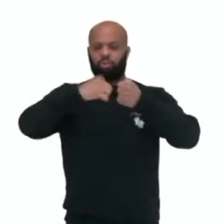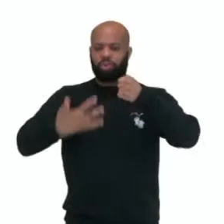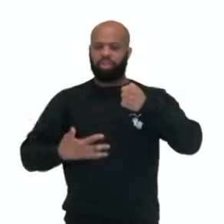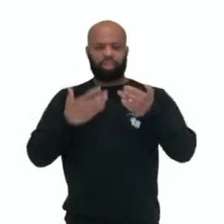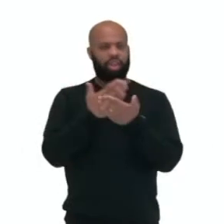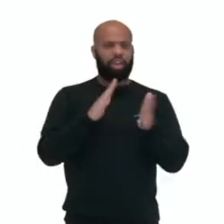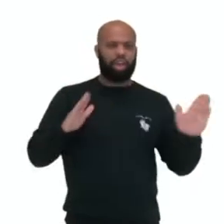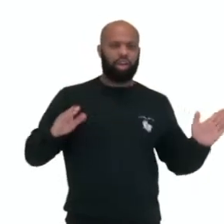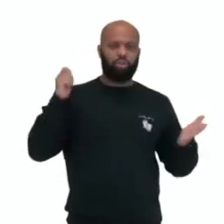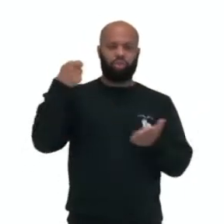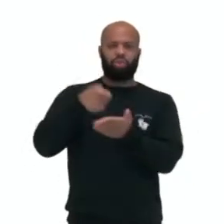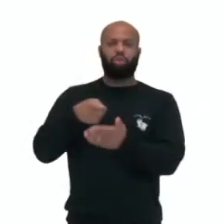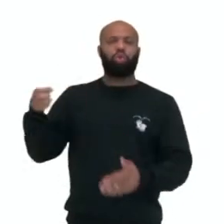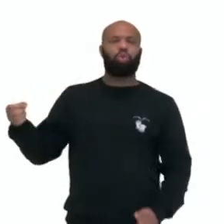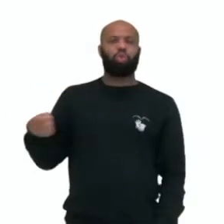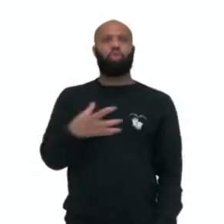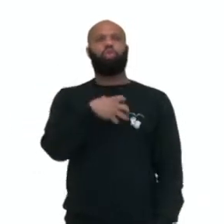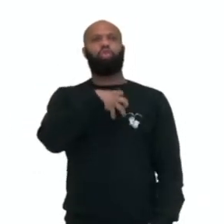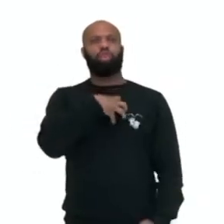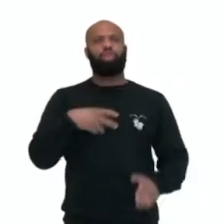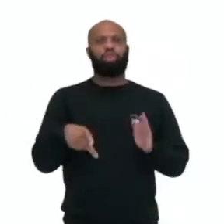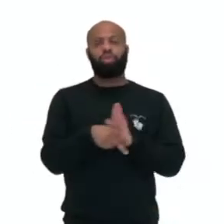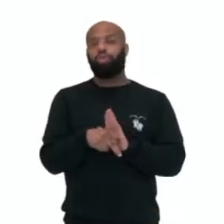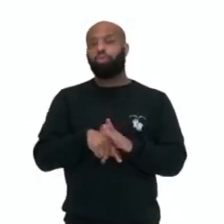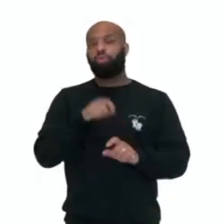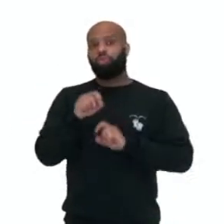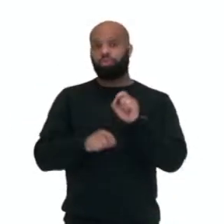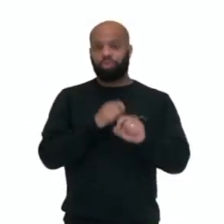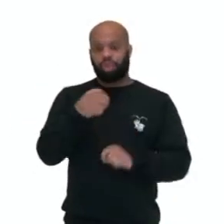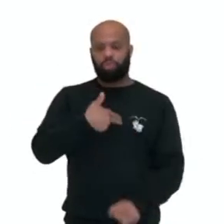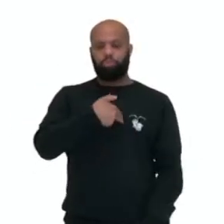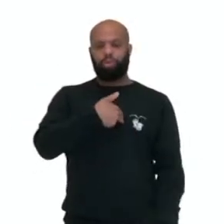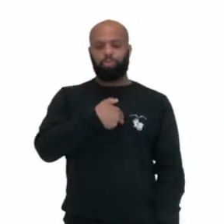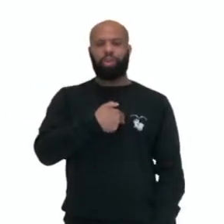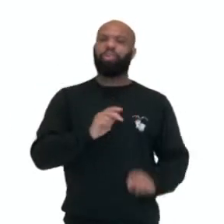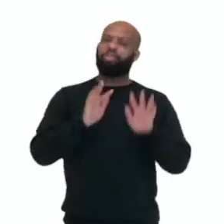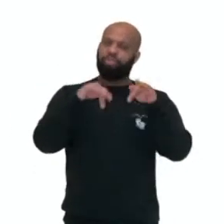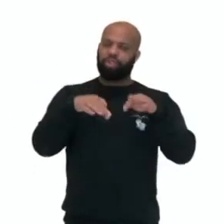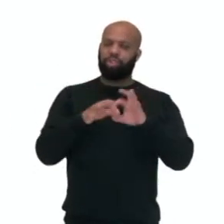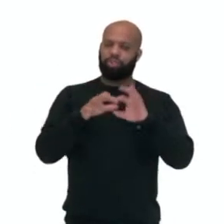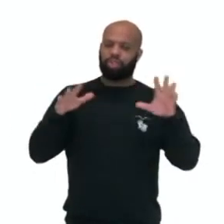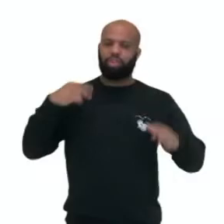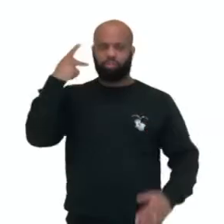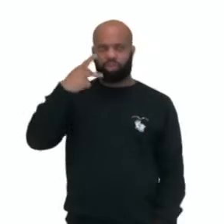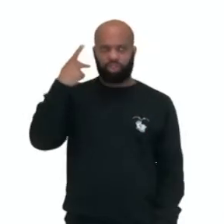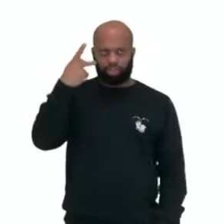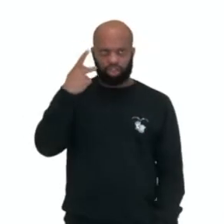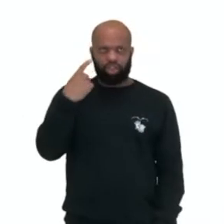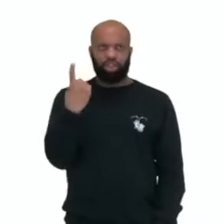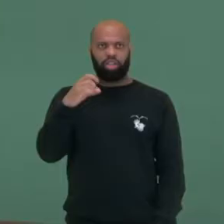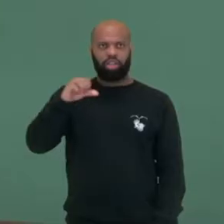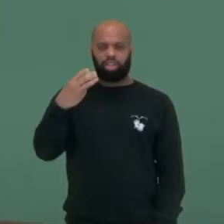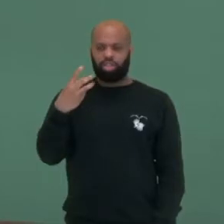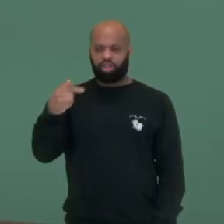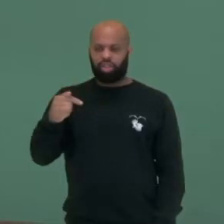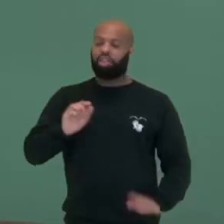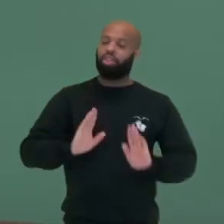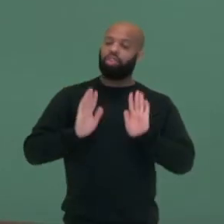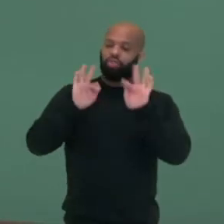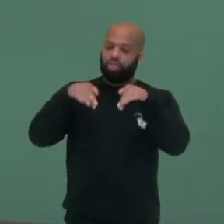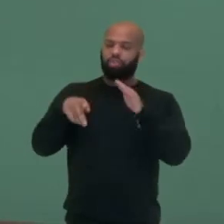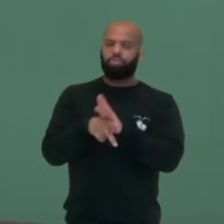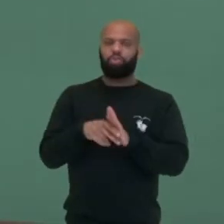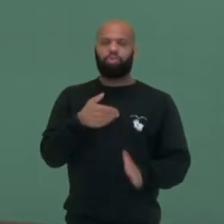ditadura do Estado Novo de Getúlio Vargas, fim da liberdade política, em 1937. Com o fim do governo Vargas,